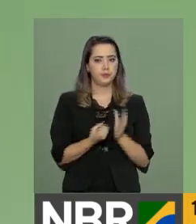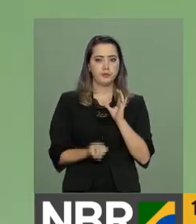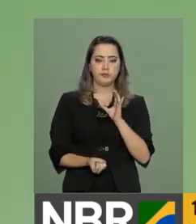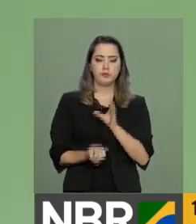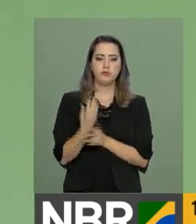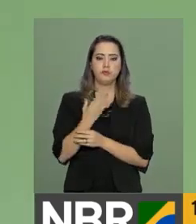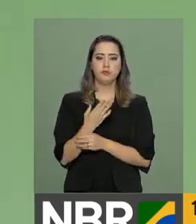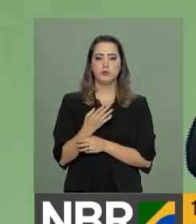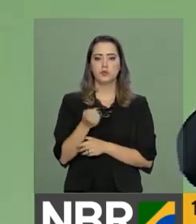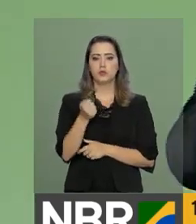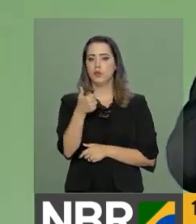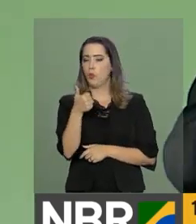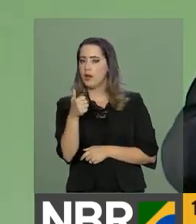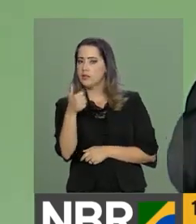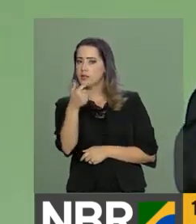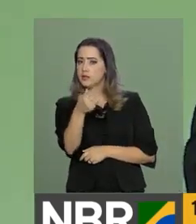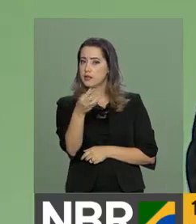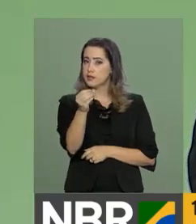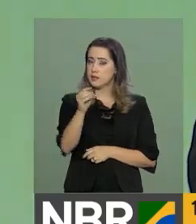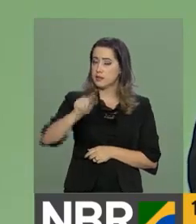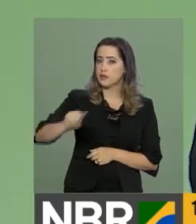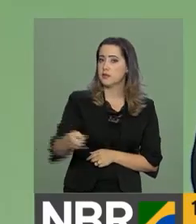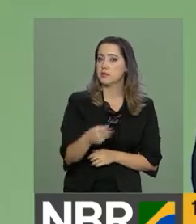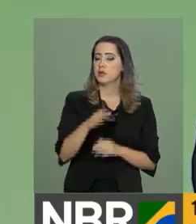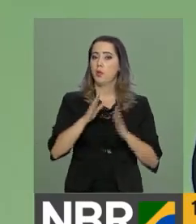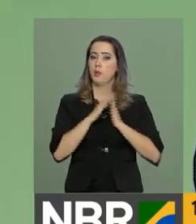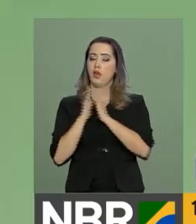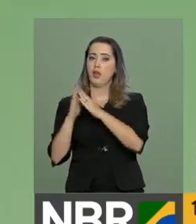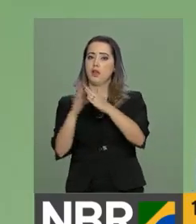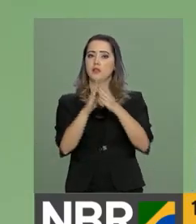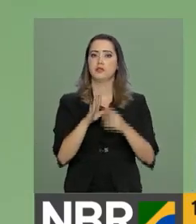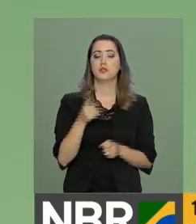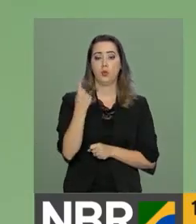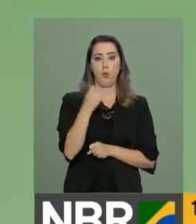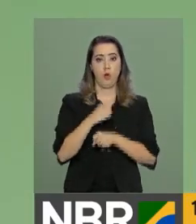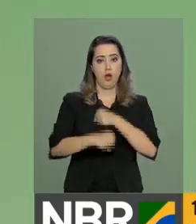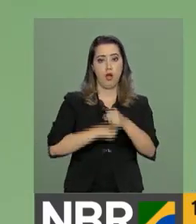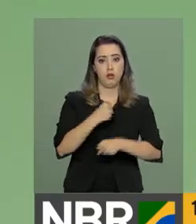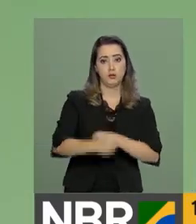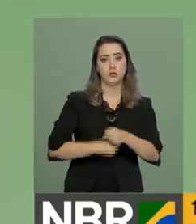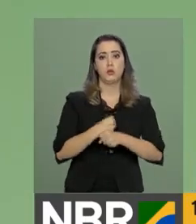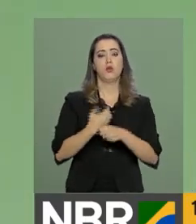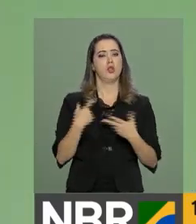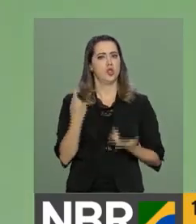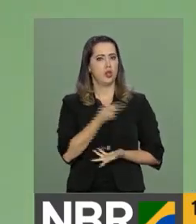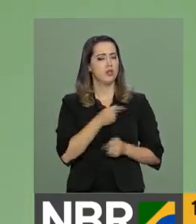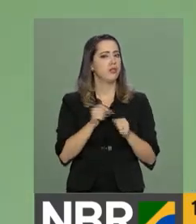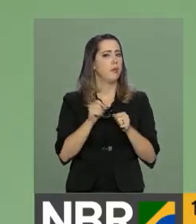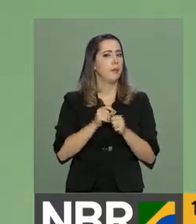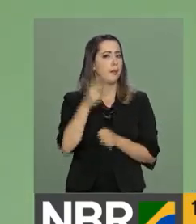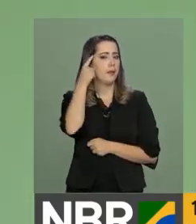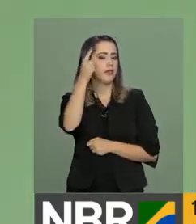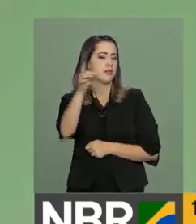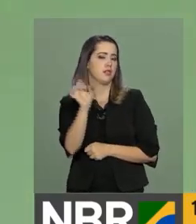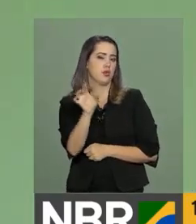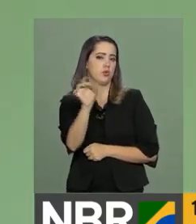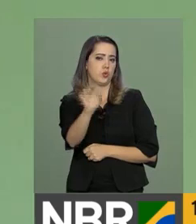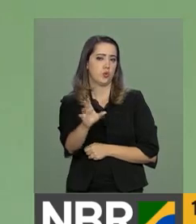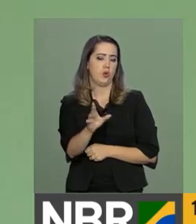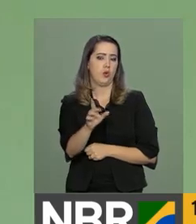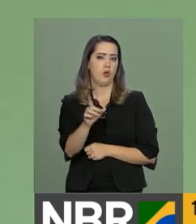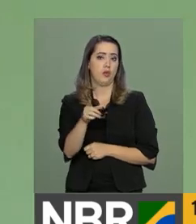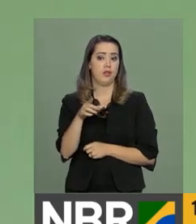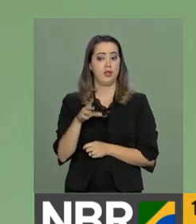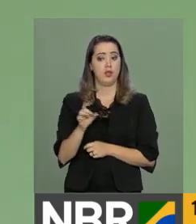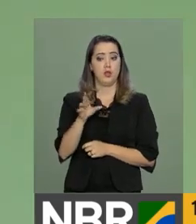produzimos quase 700 mil casas durante o ano, nós estamos pensando não apenas